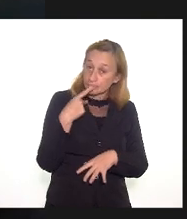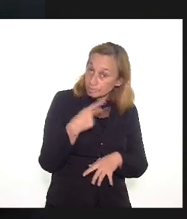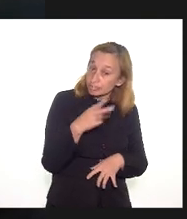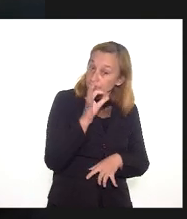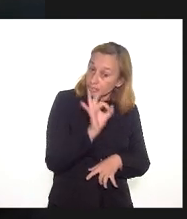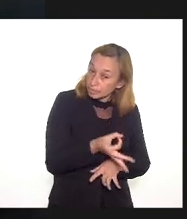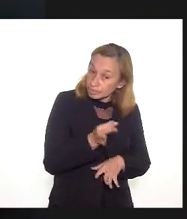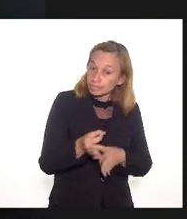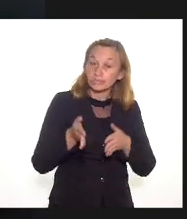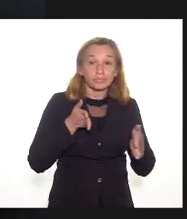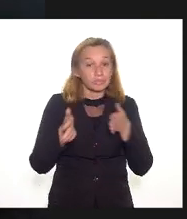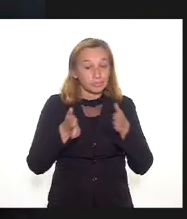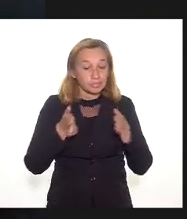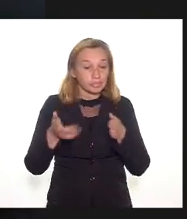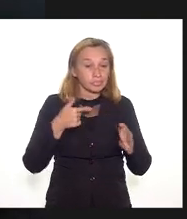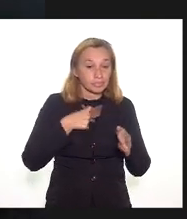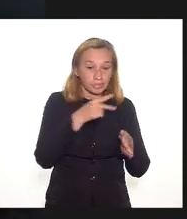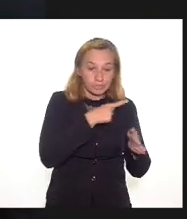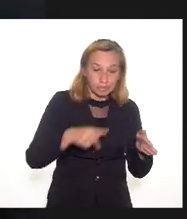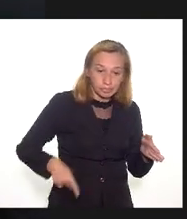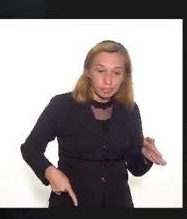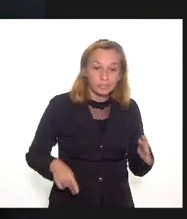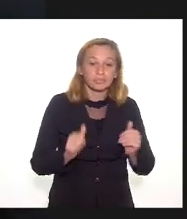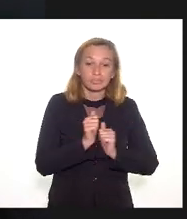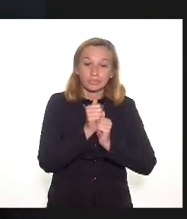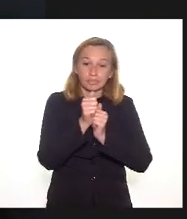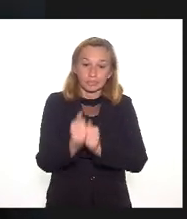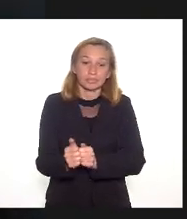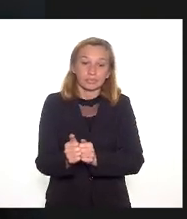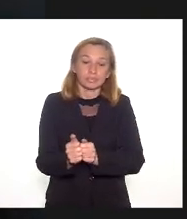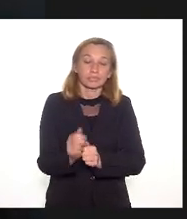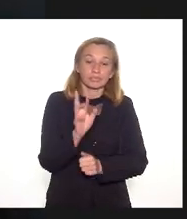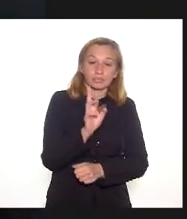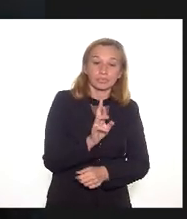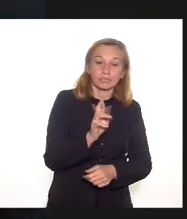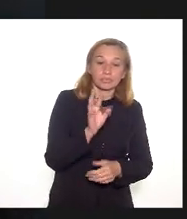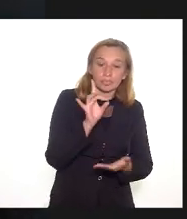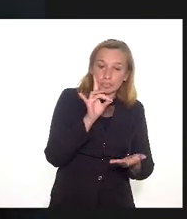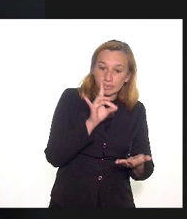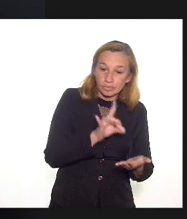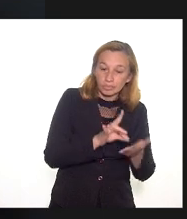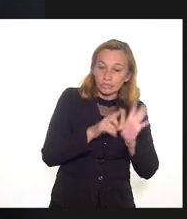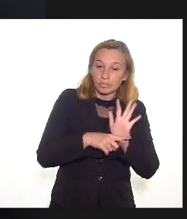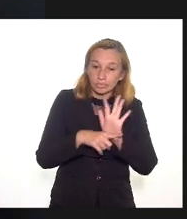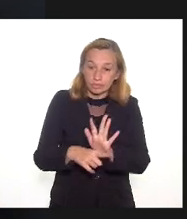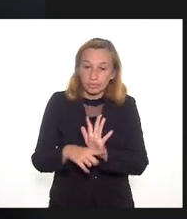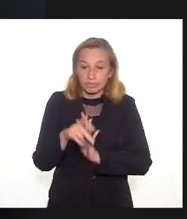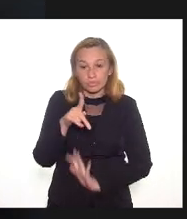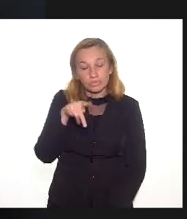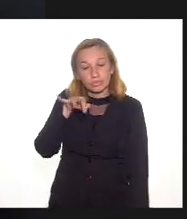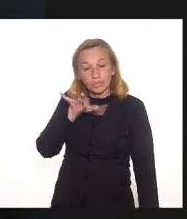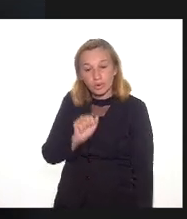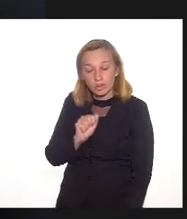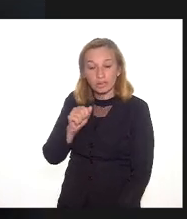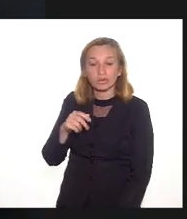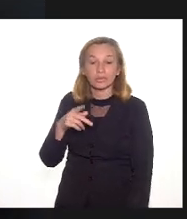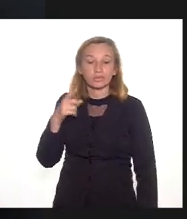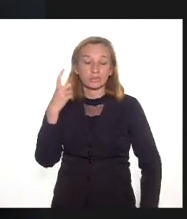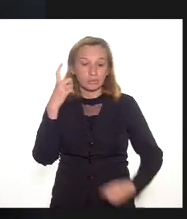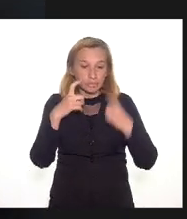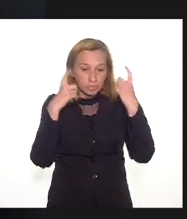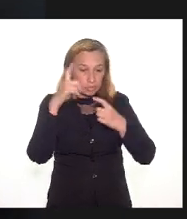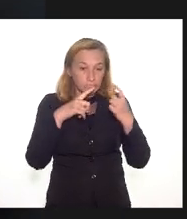durante o período em que eu fui presidente, pude acompanhar o real atendimento daquele programa e me preocupa quando fazemos